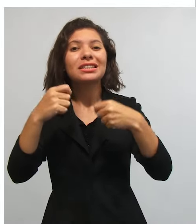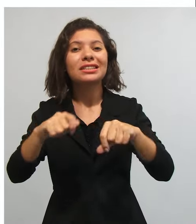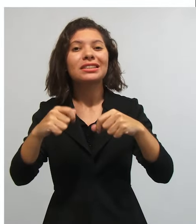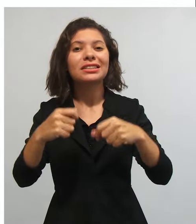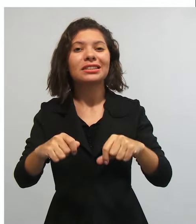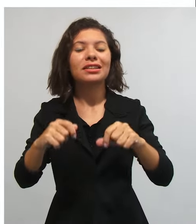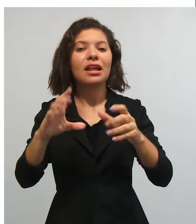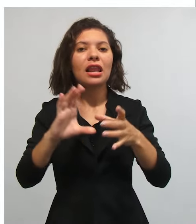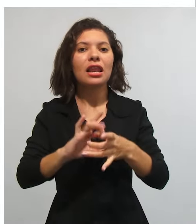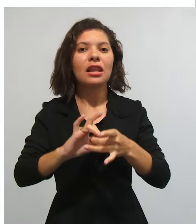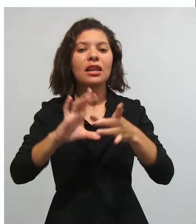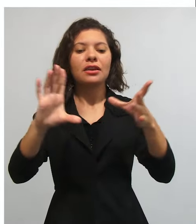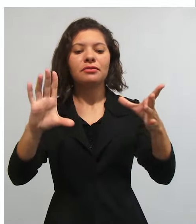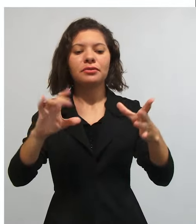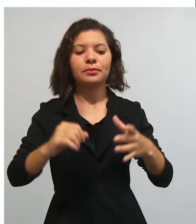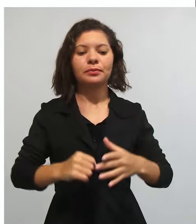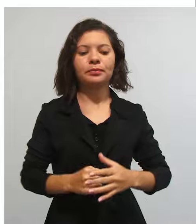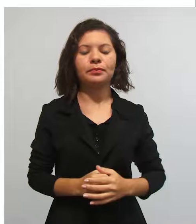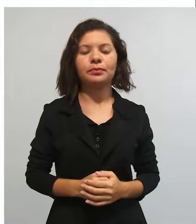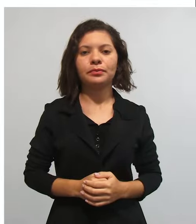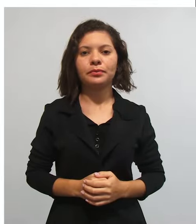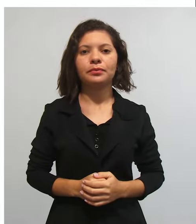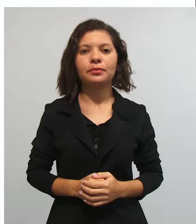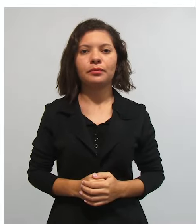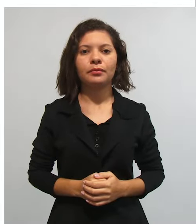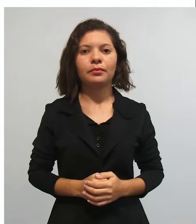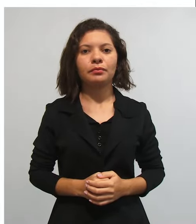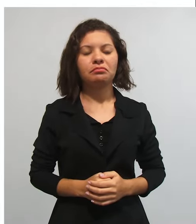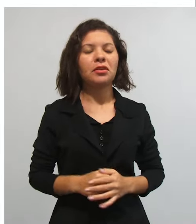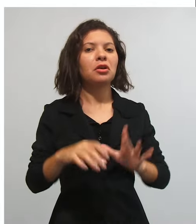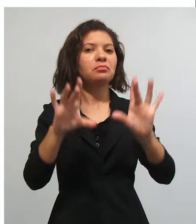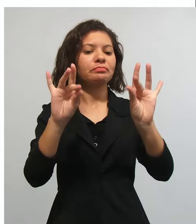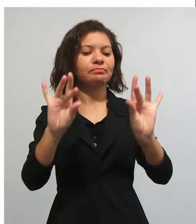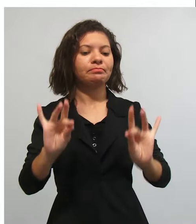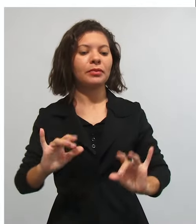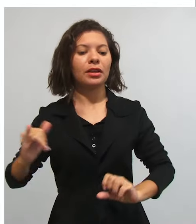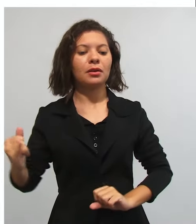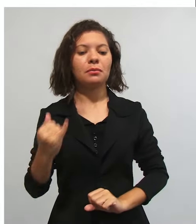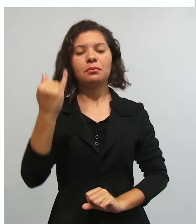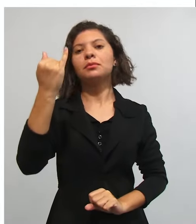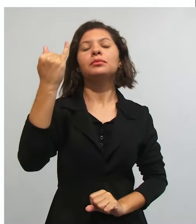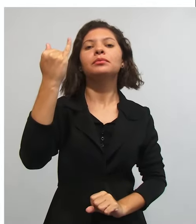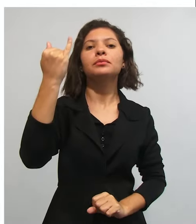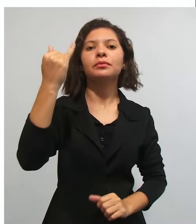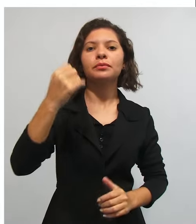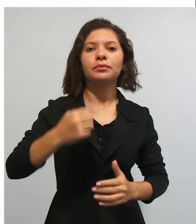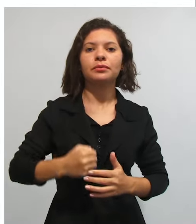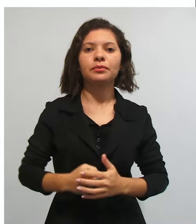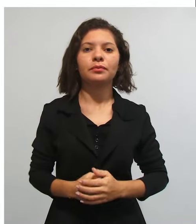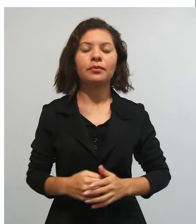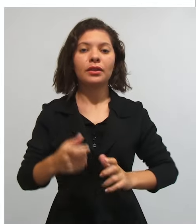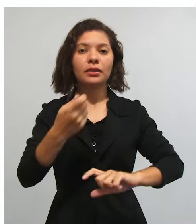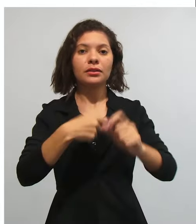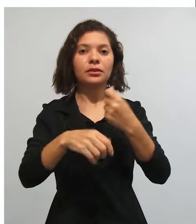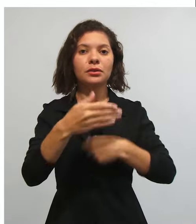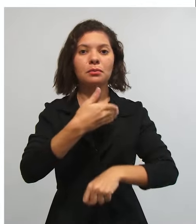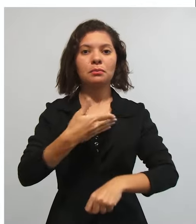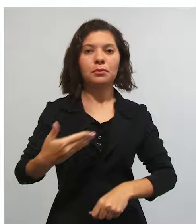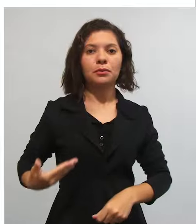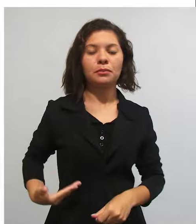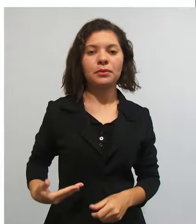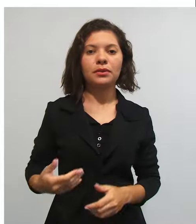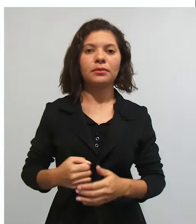tá? Este é o grande detalhe. Então, na forma de consignação, que na administração pública eles chamam de